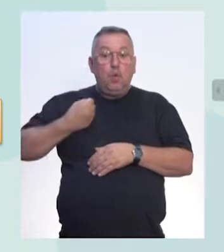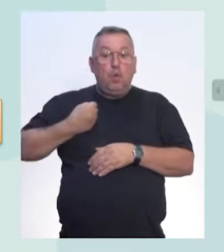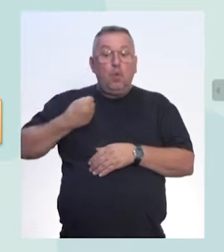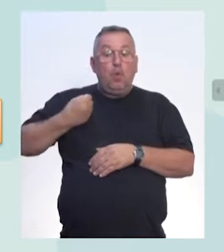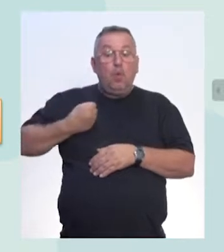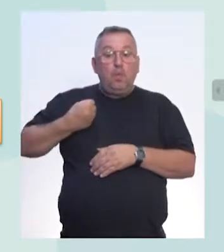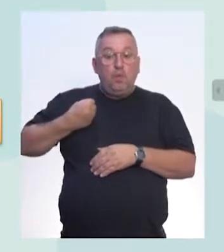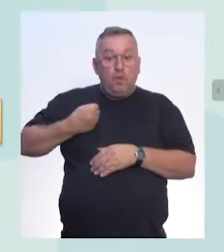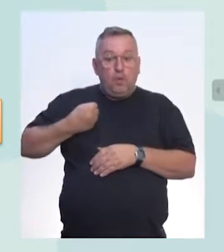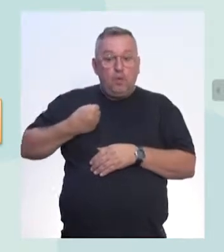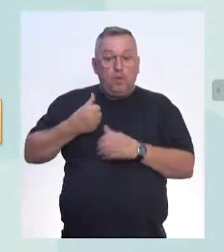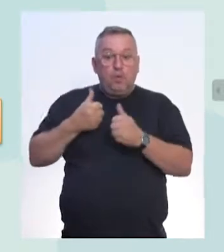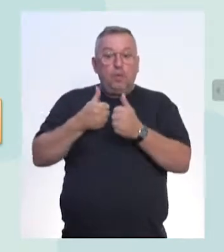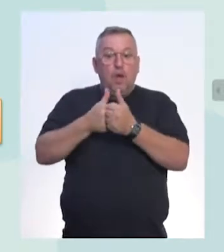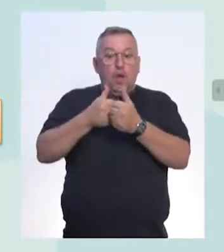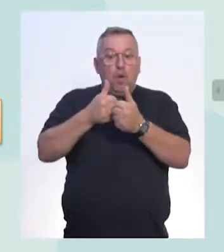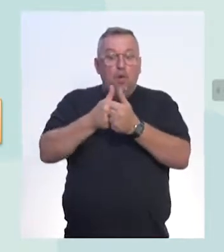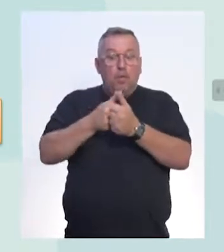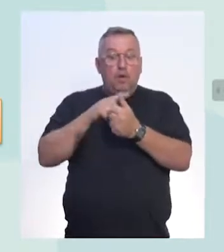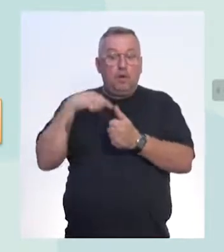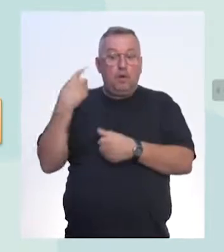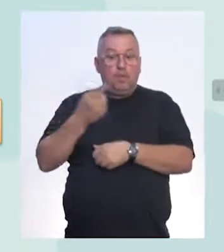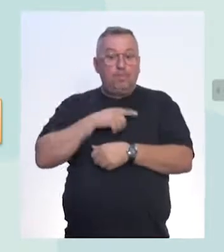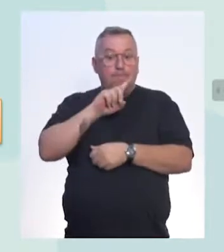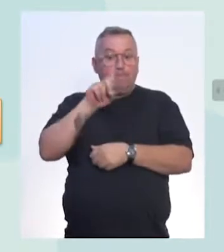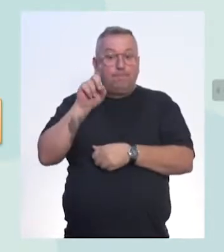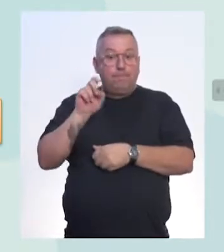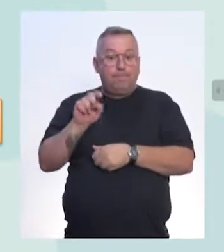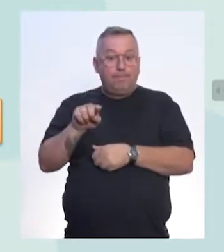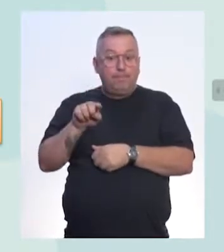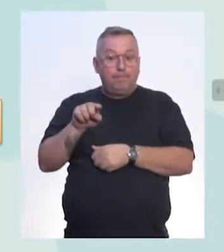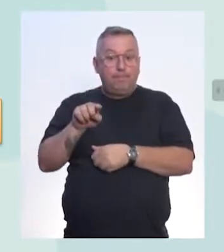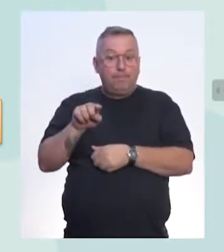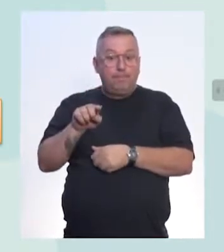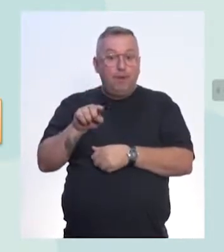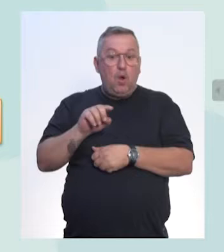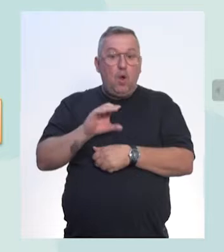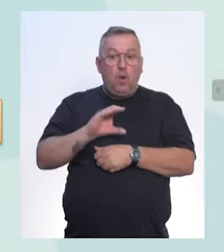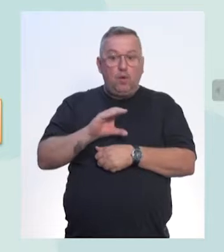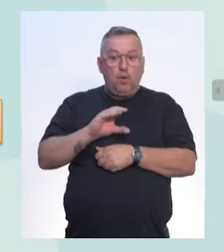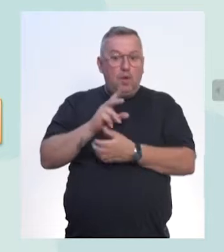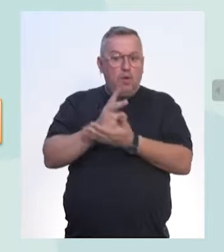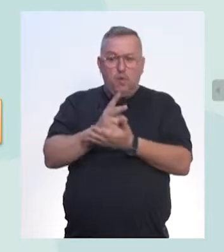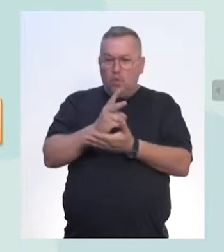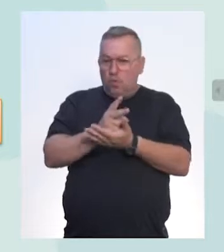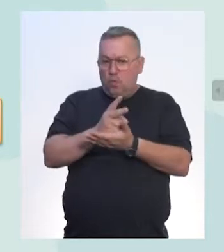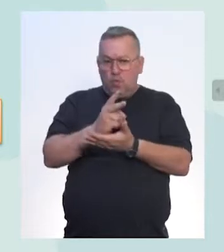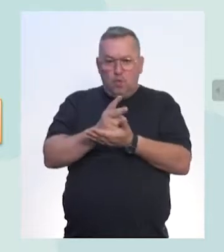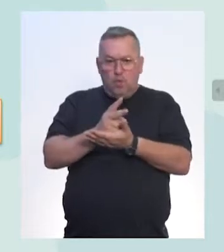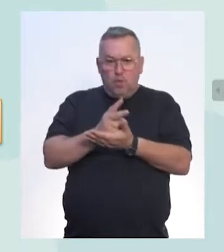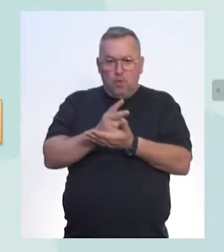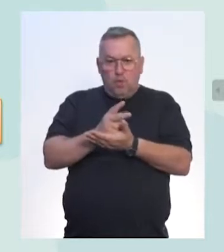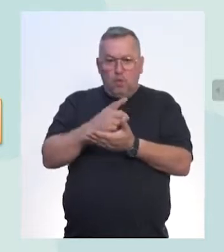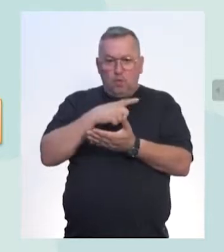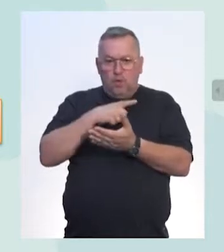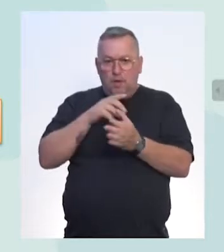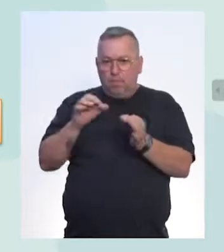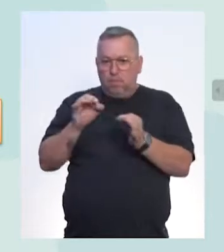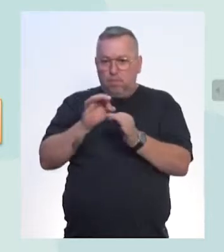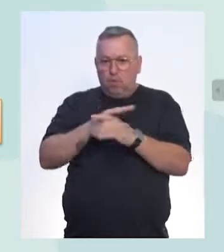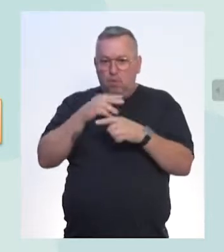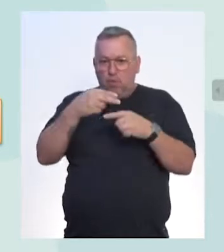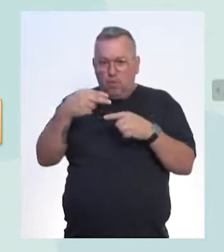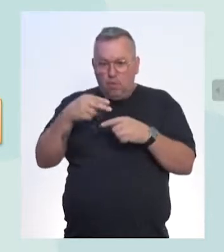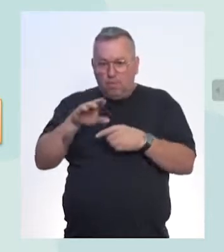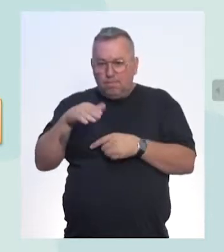que acompanha a nossa incógnita. O C, ele é uma constante, que ele está lá do outro lado da igualdade, que